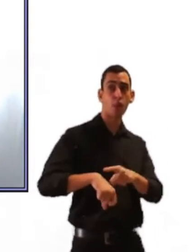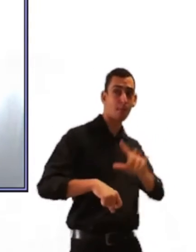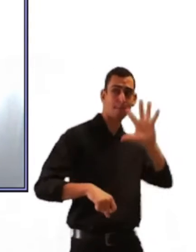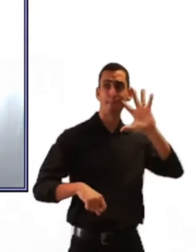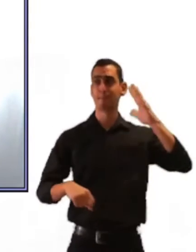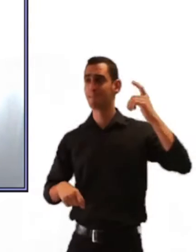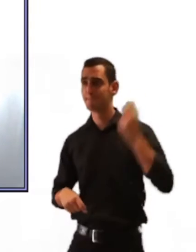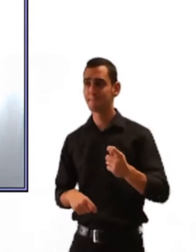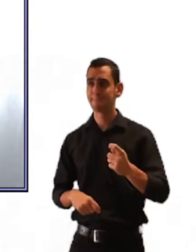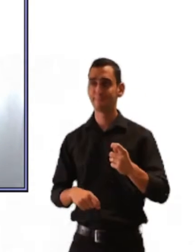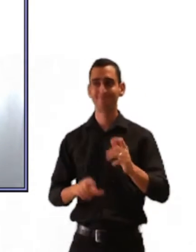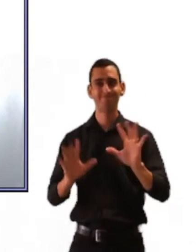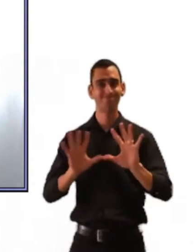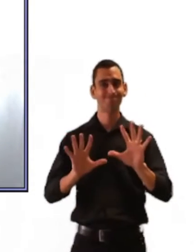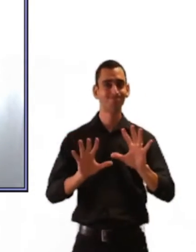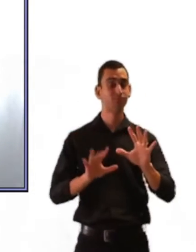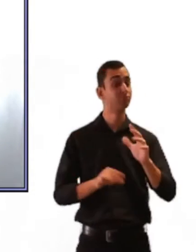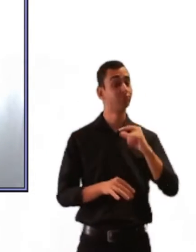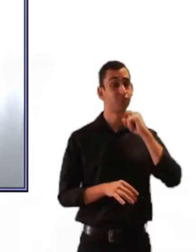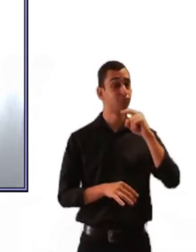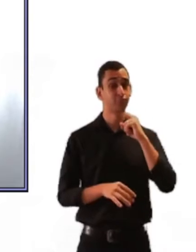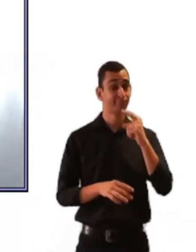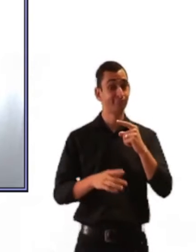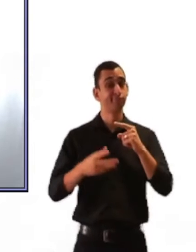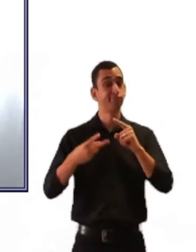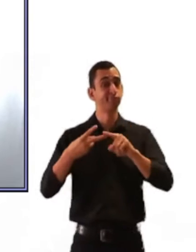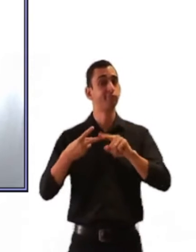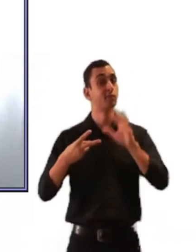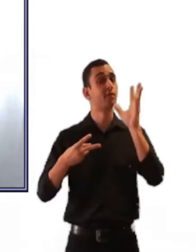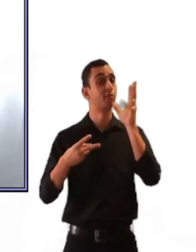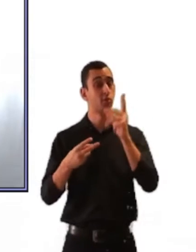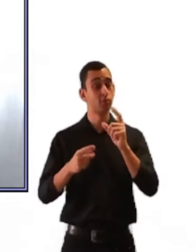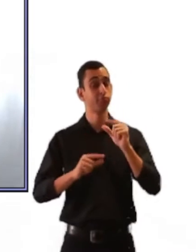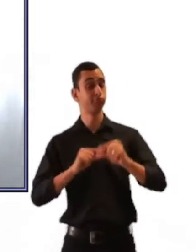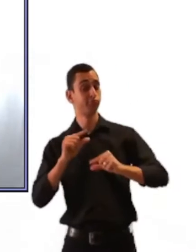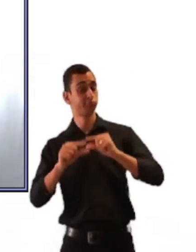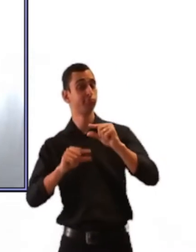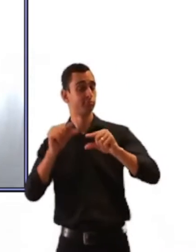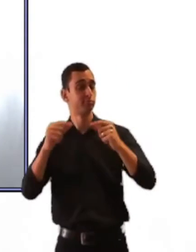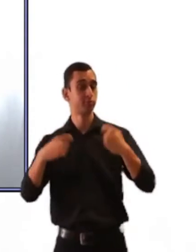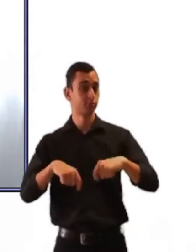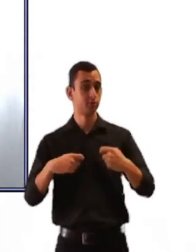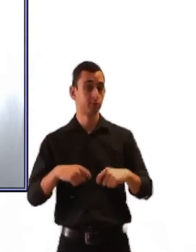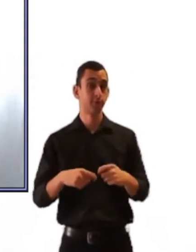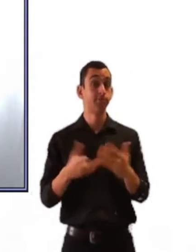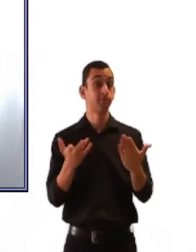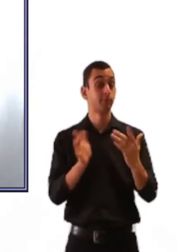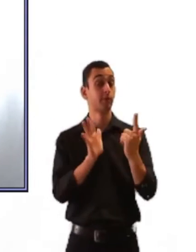decisão rápida. O que que acontece, então, com base nessas ideias? Ele diz que